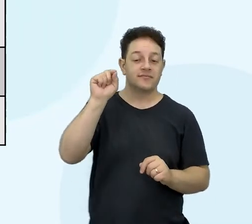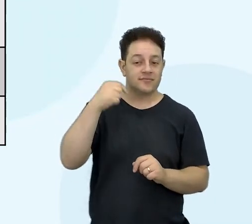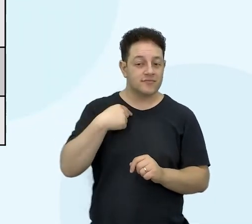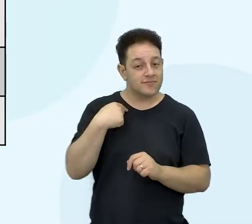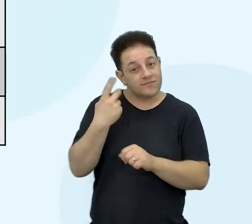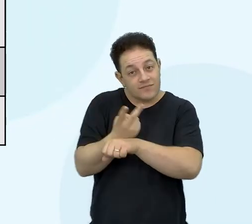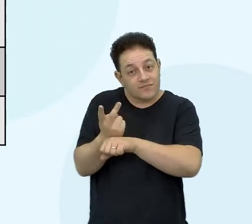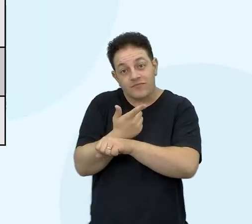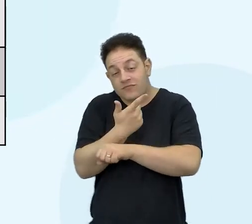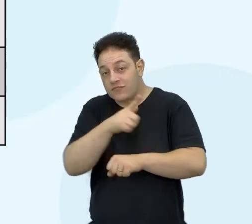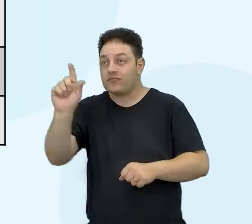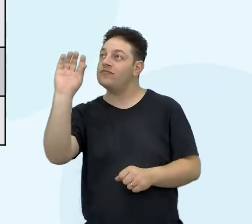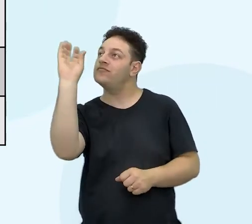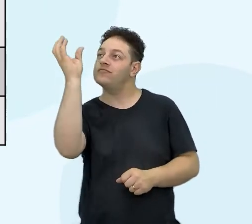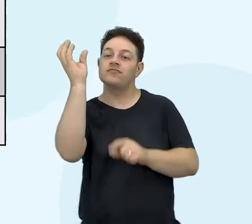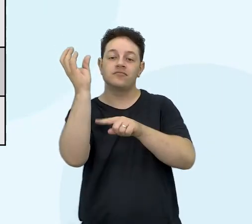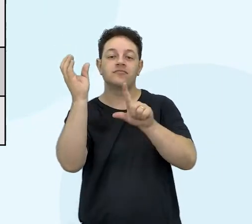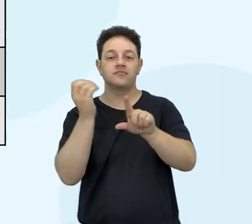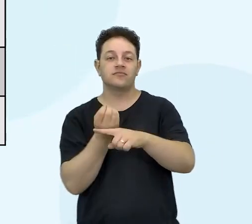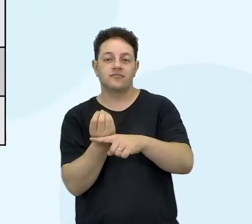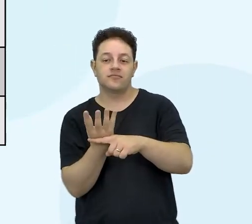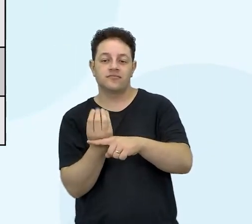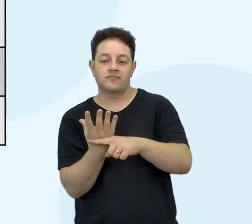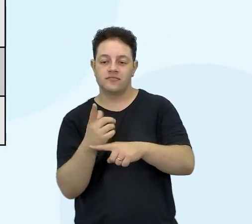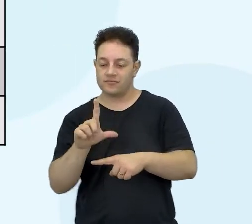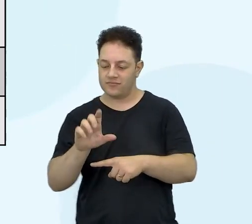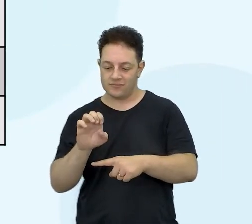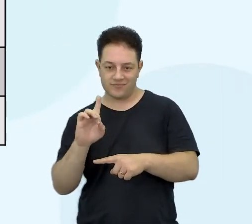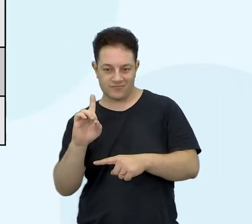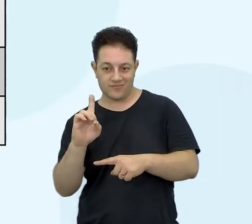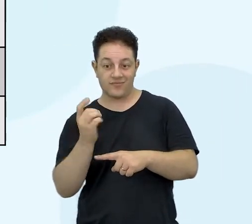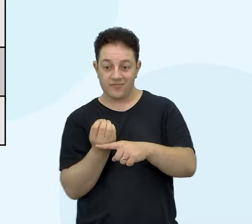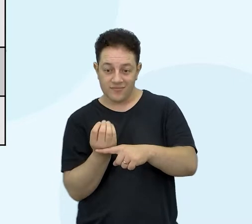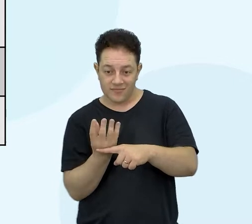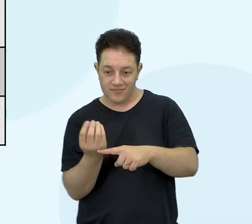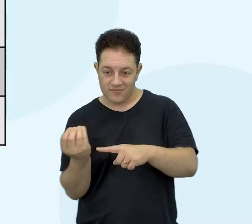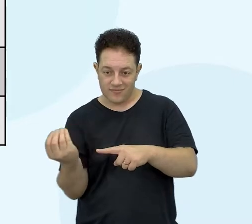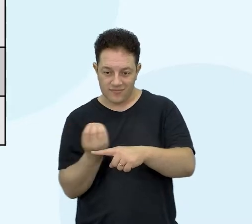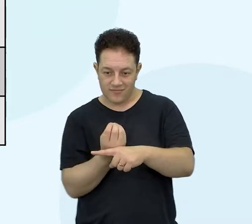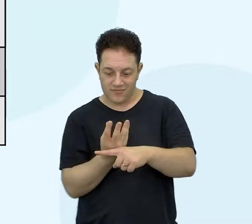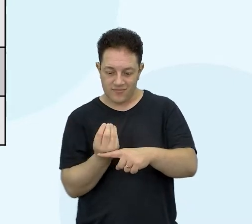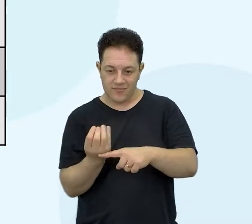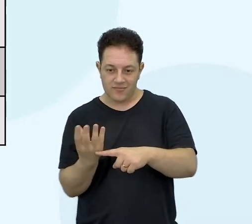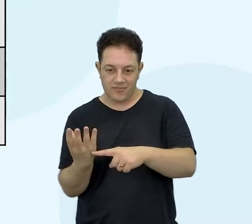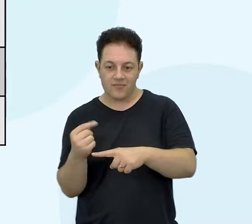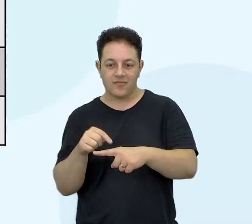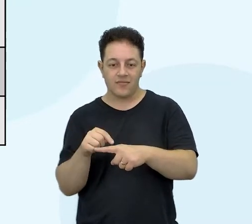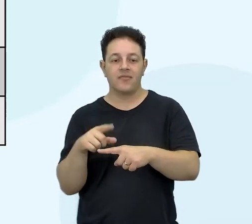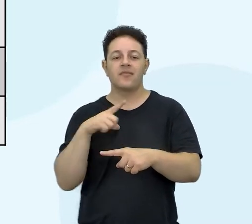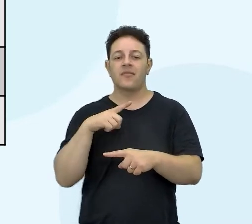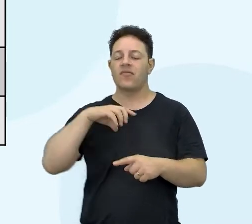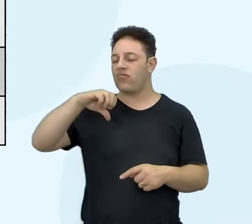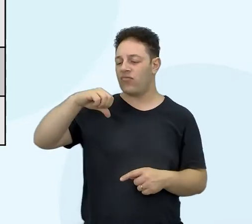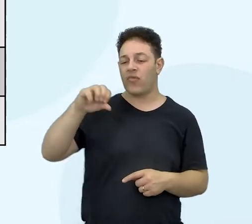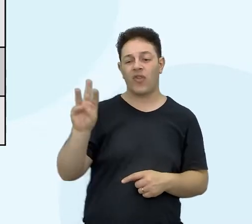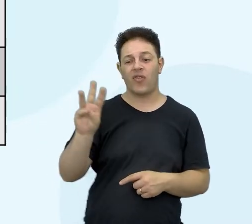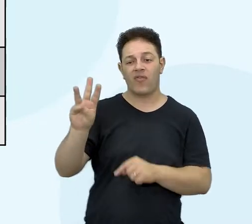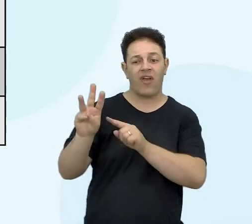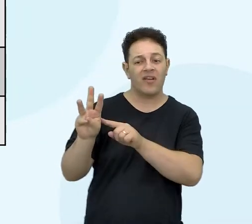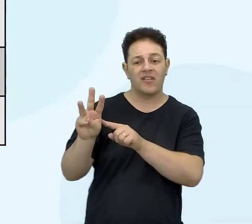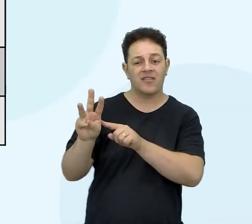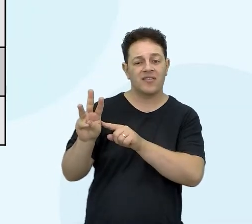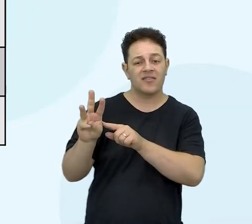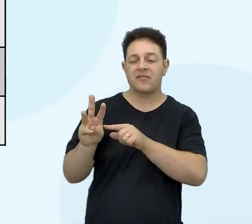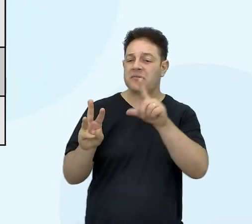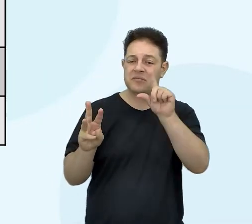pensar nas lâmpadas de LED, né? As lâmpadas de LED de apenas 9 watts, isso